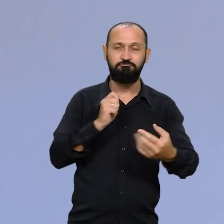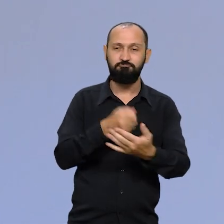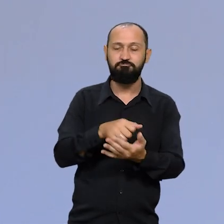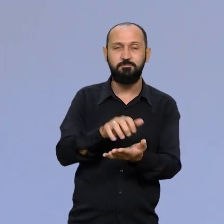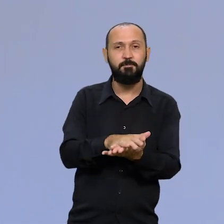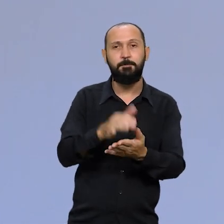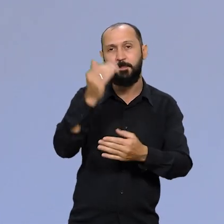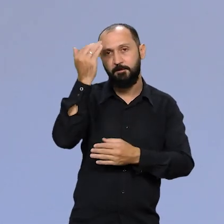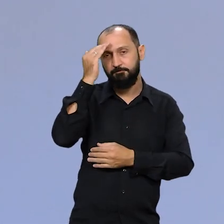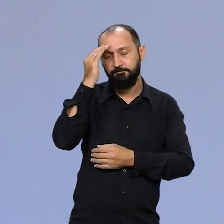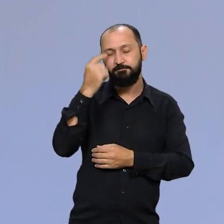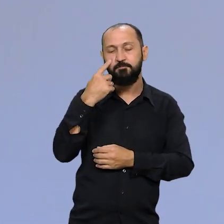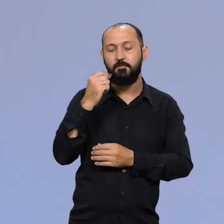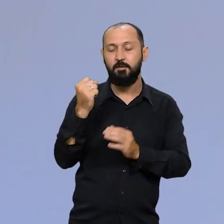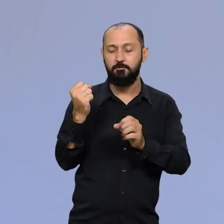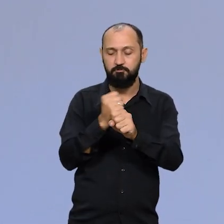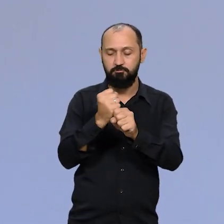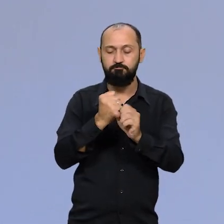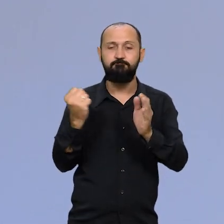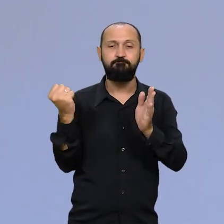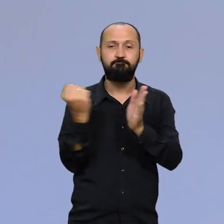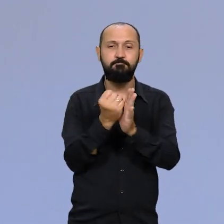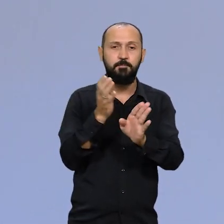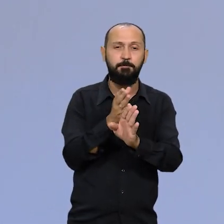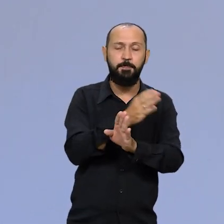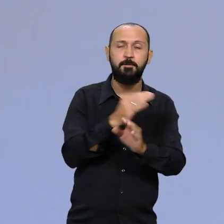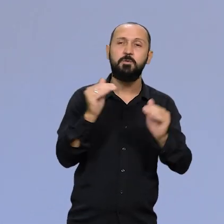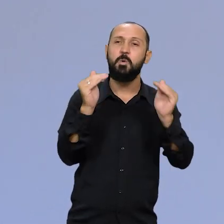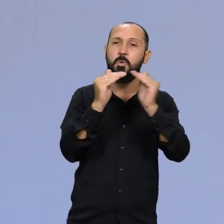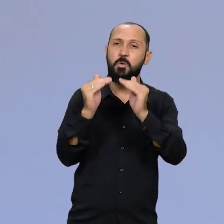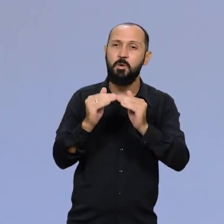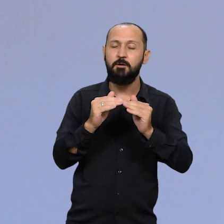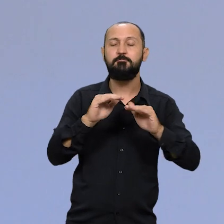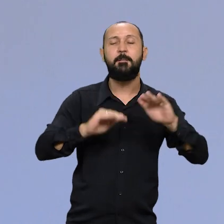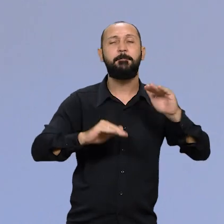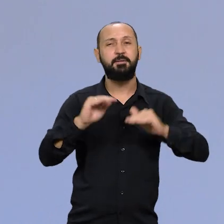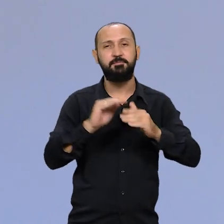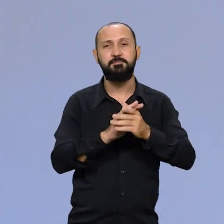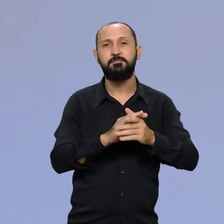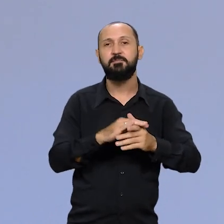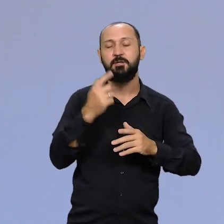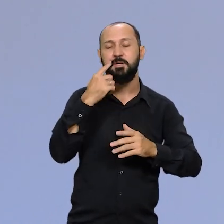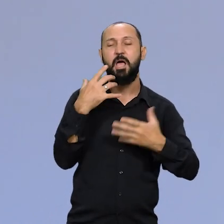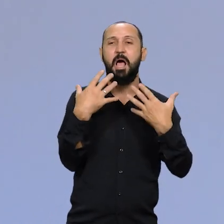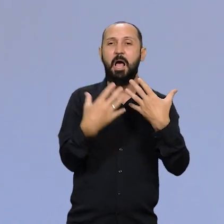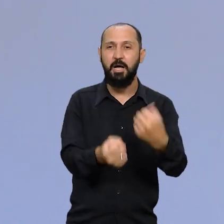Segundo ponto, o indigenato, ele acolhe o pleito indígena e ele